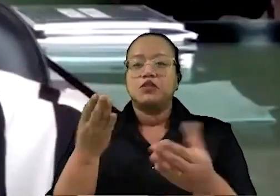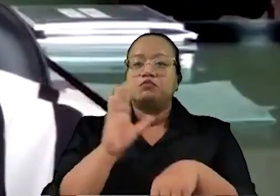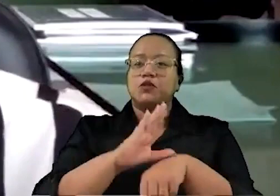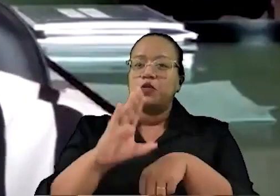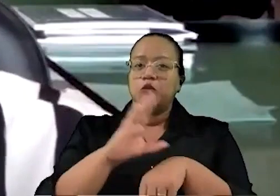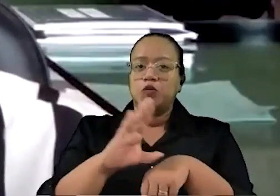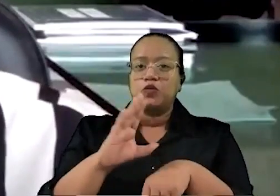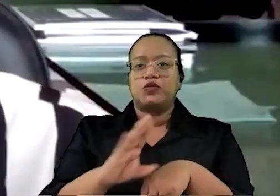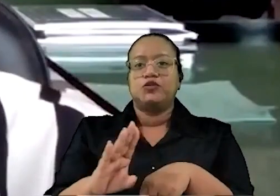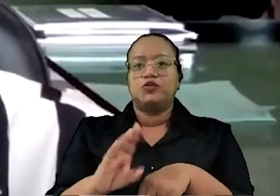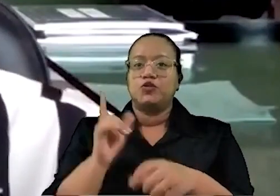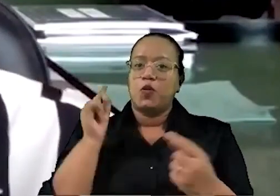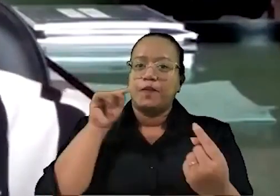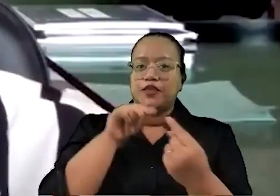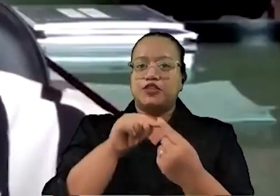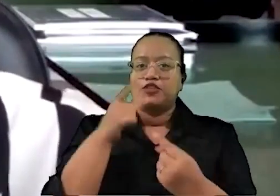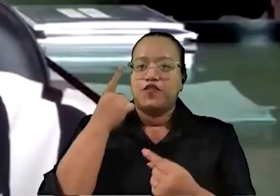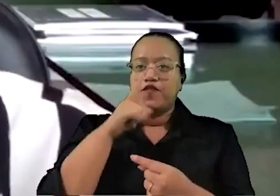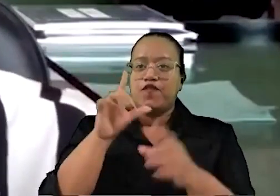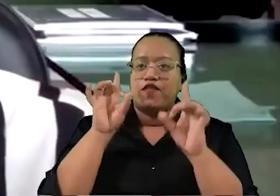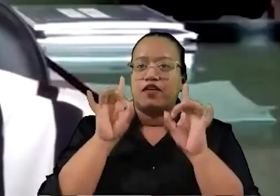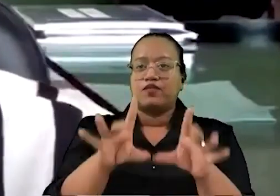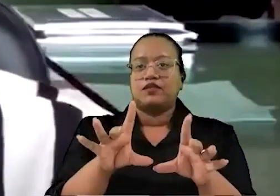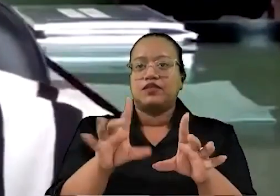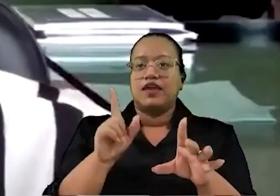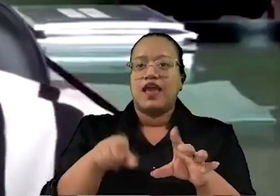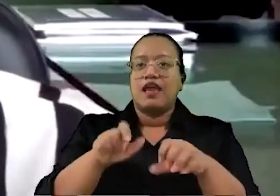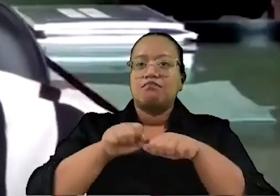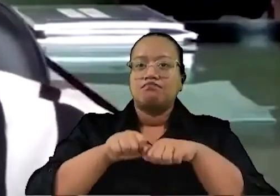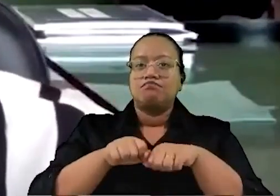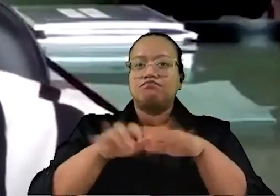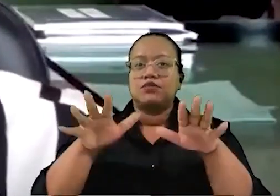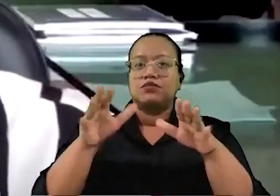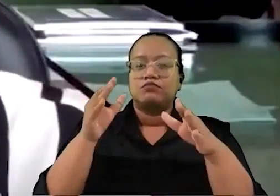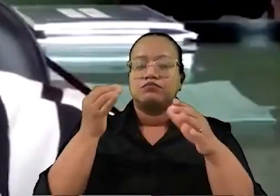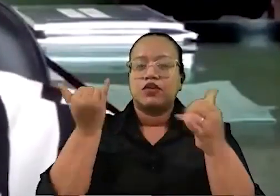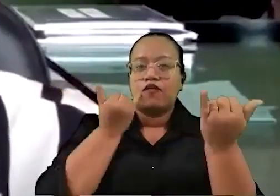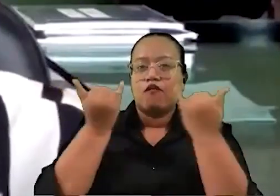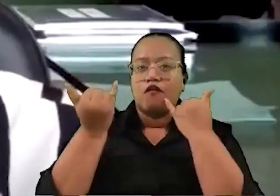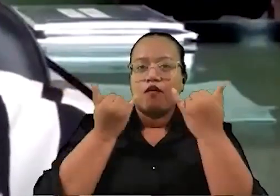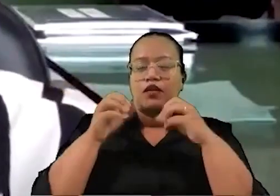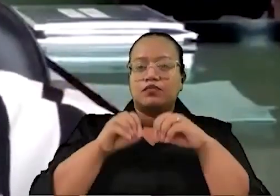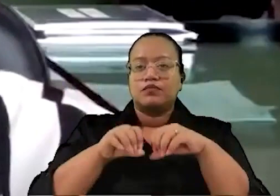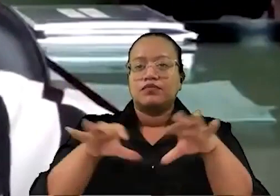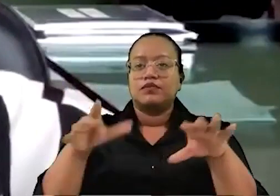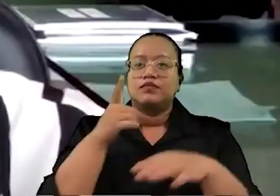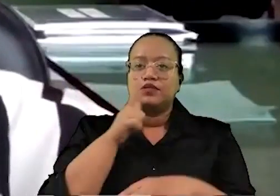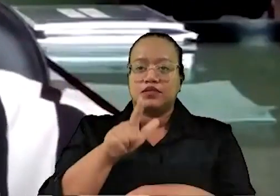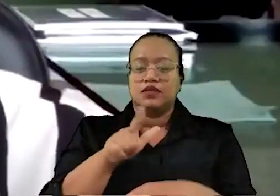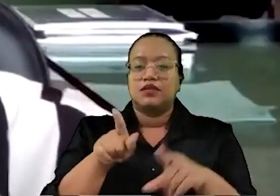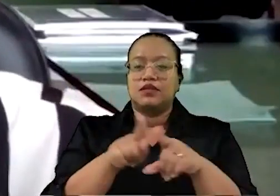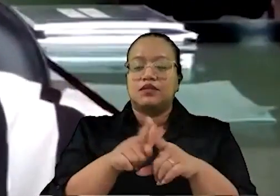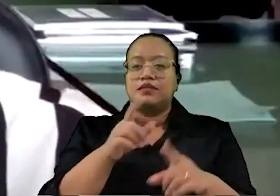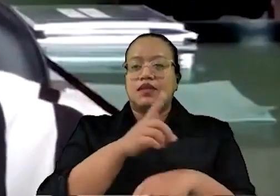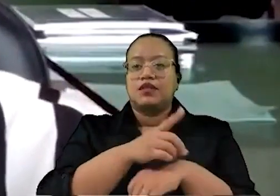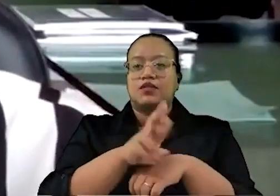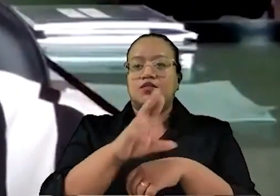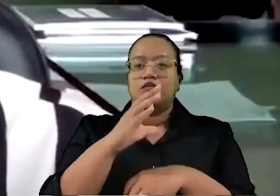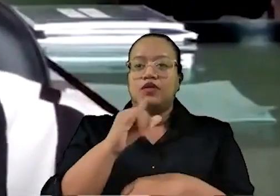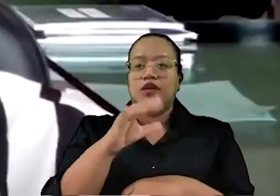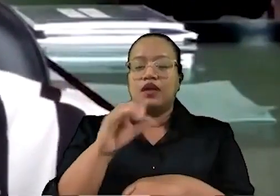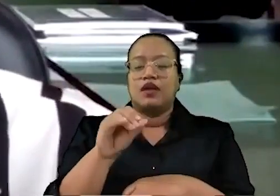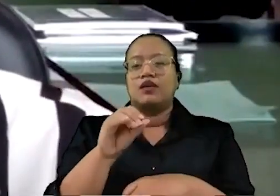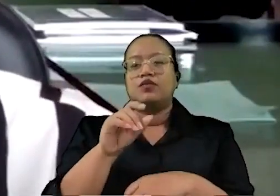de disseminação de conhecimento. Eu cumprimento também o doutor Caio Moisés, doutor Carlos Alberto, né, que tive a satisfação